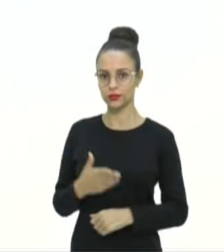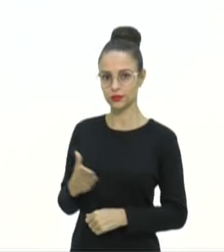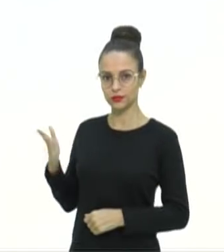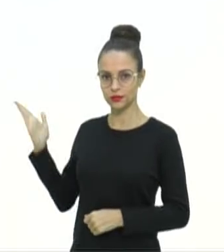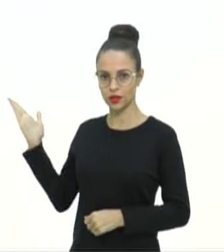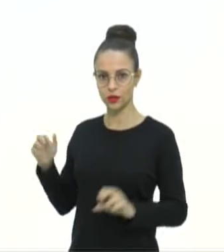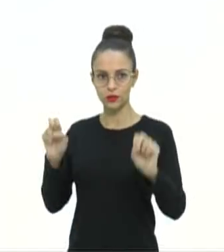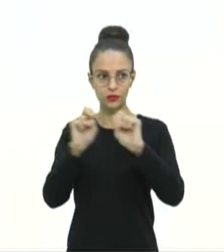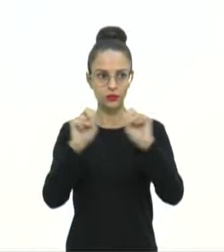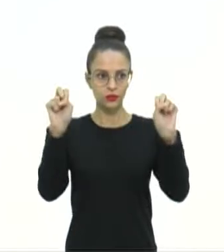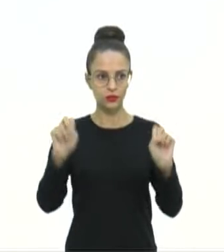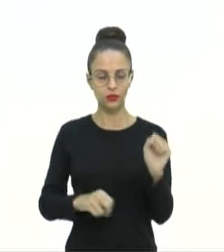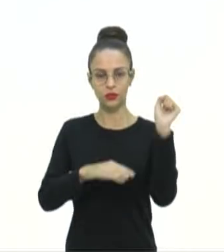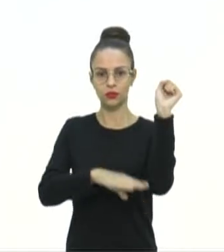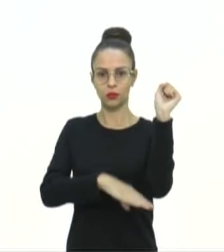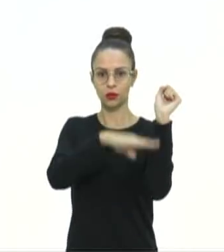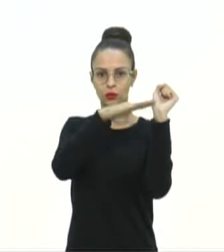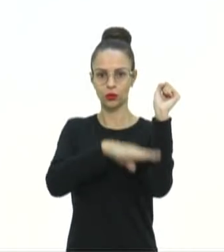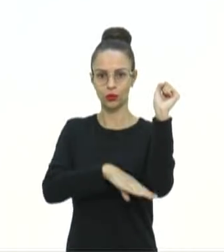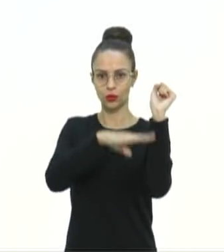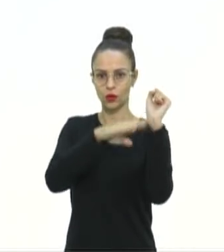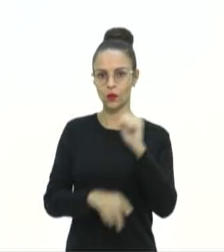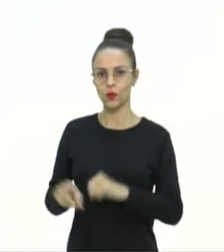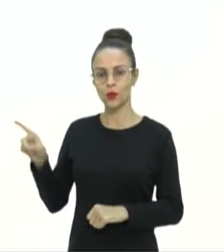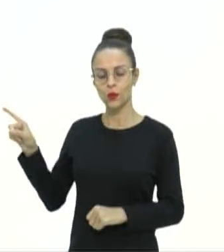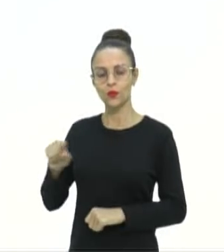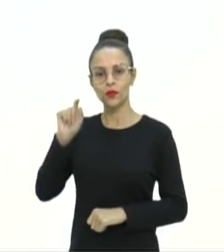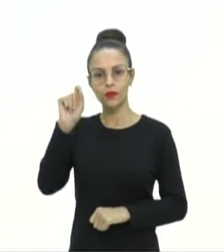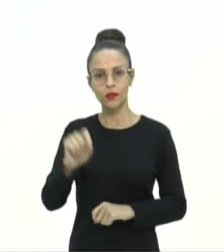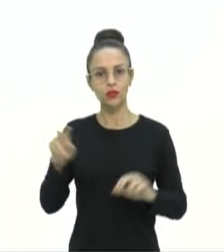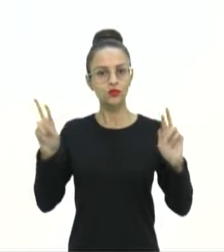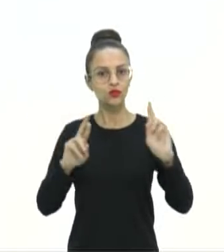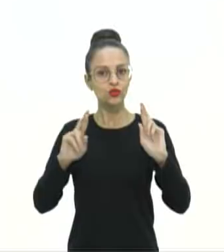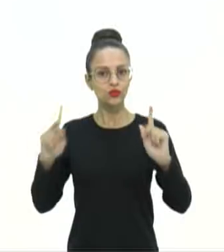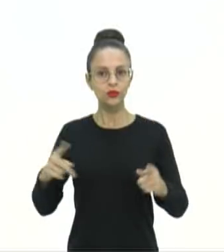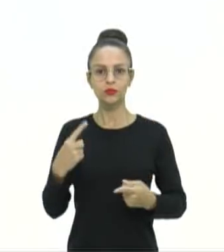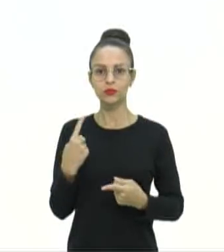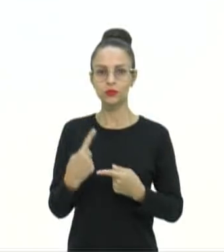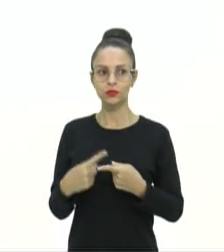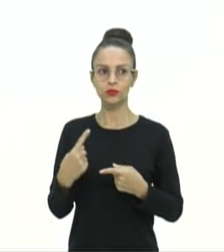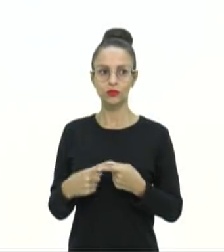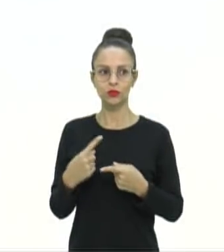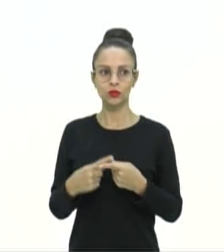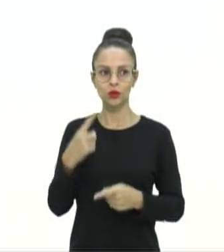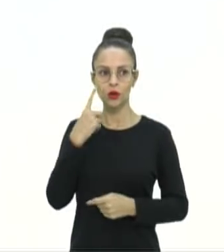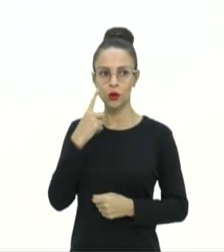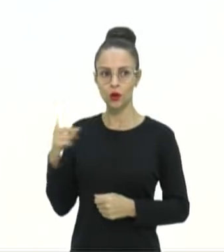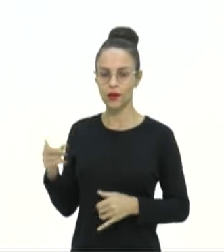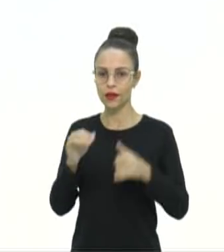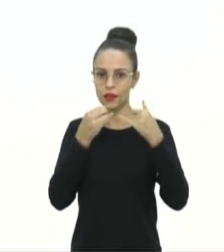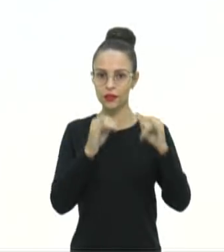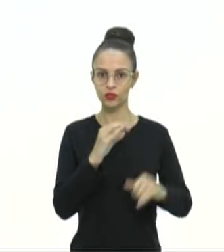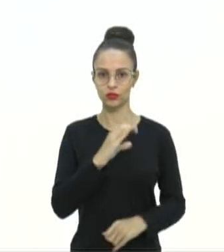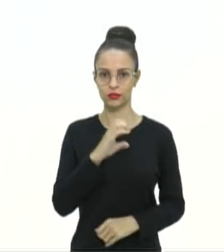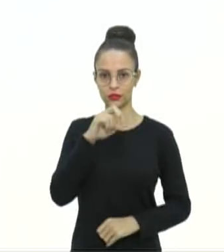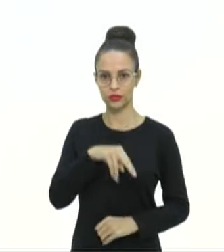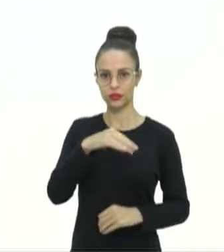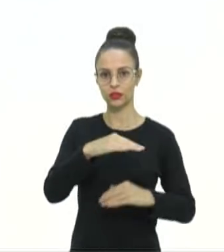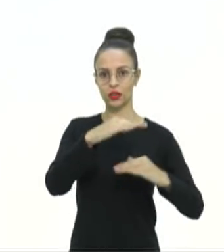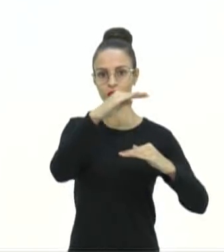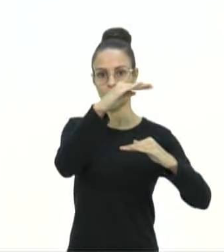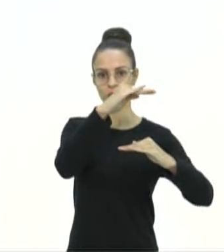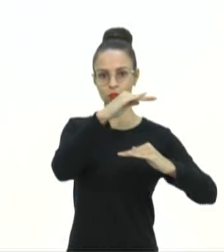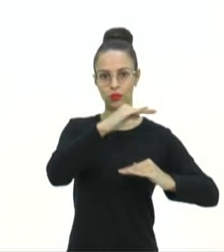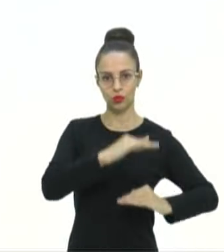sistema, né? De todo o sistema aqui, ele acaba sendo diferente. Por quê? Porque a energia cinética do bloco que caiu